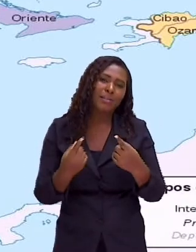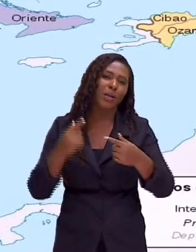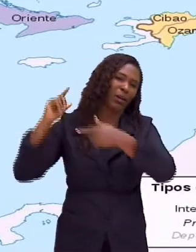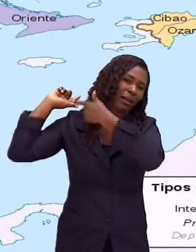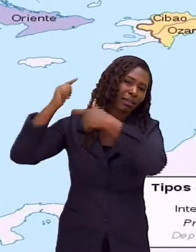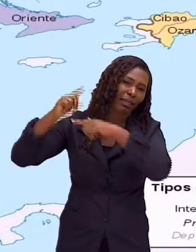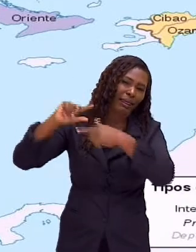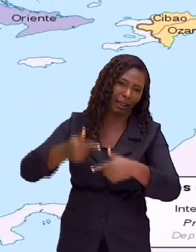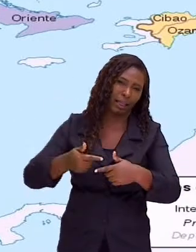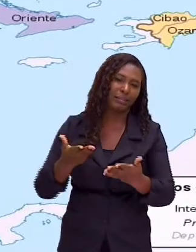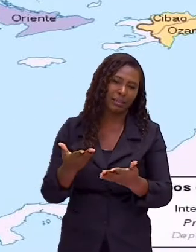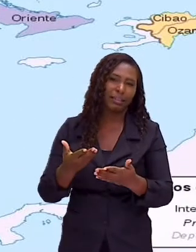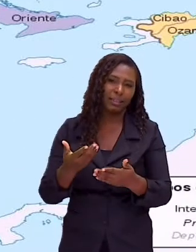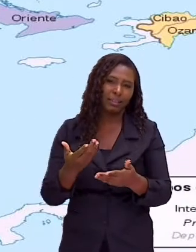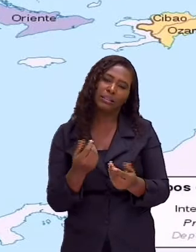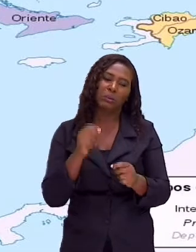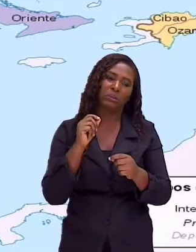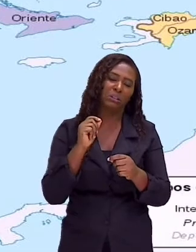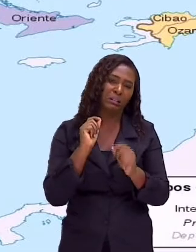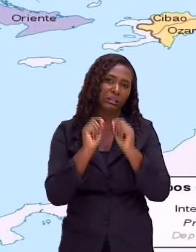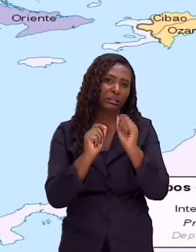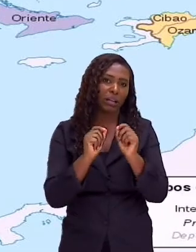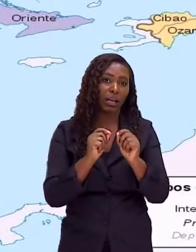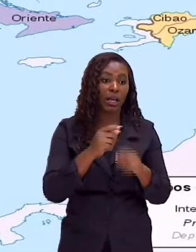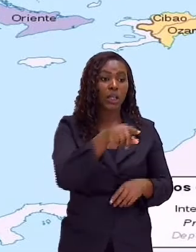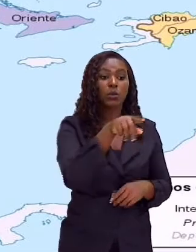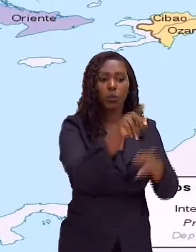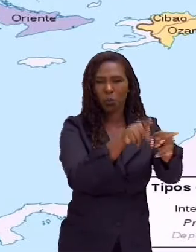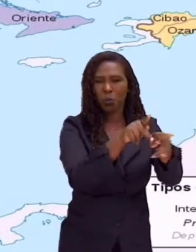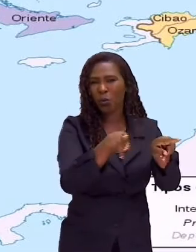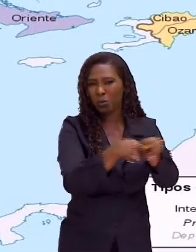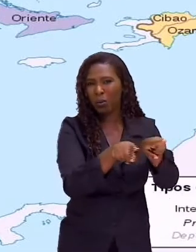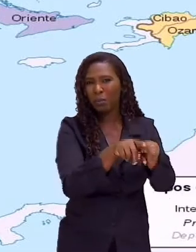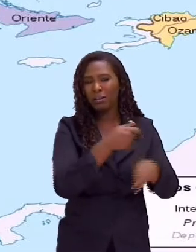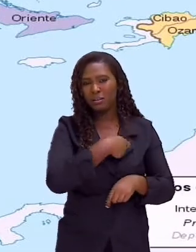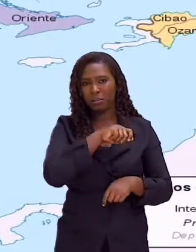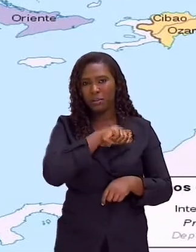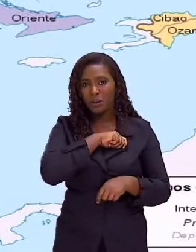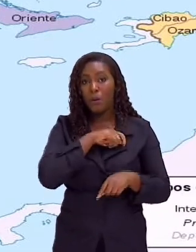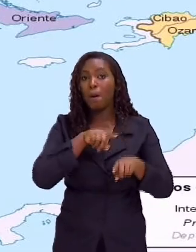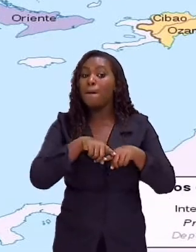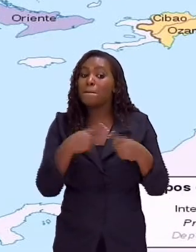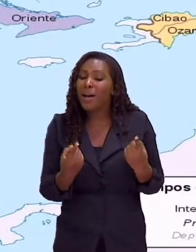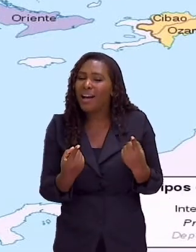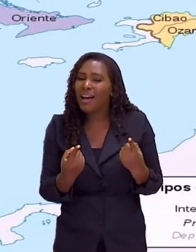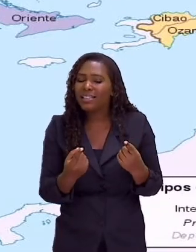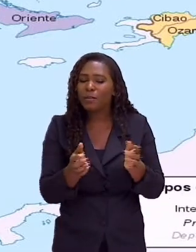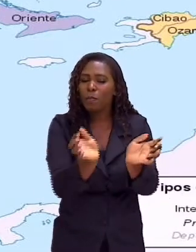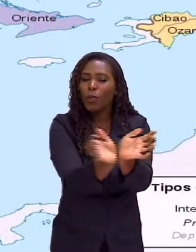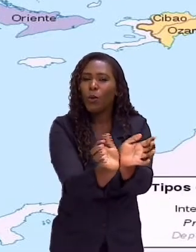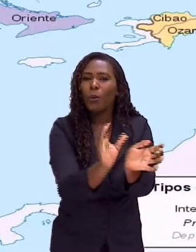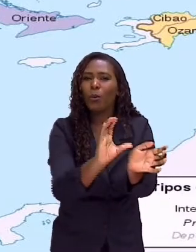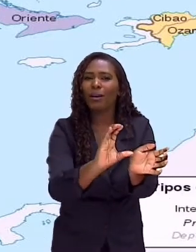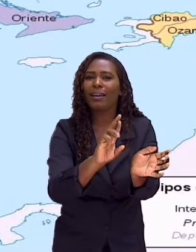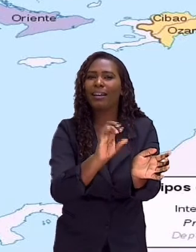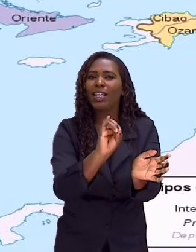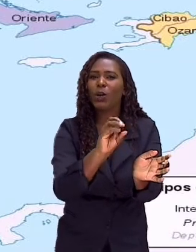terras, de minas e do comércio, não tinham os mesmos privilégios que